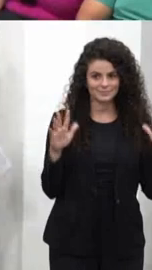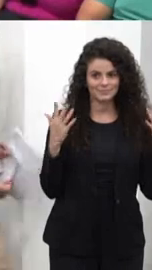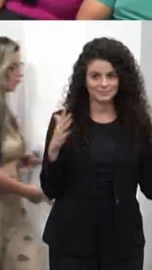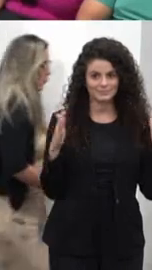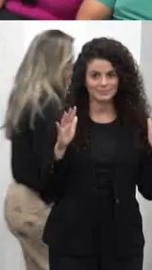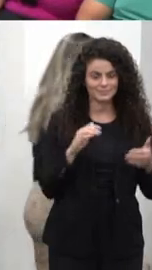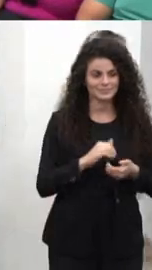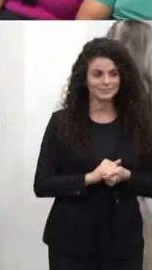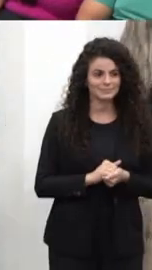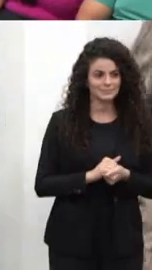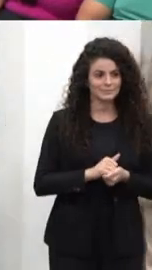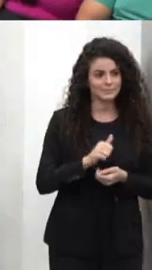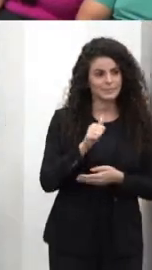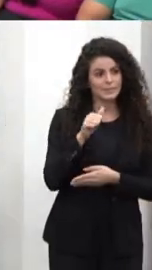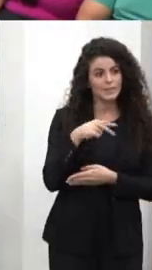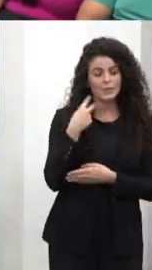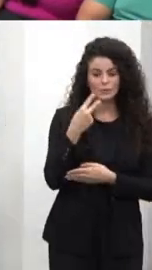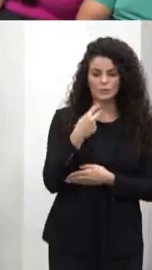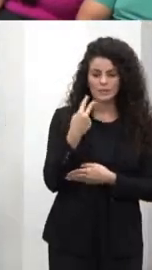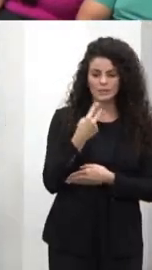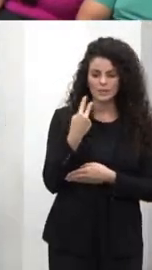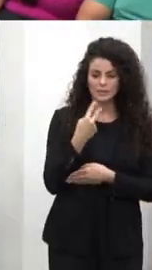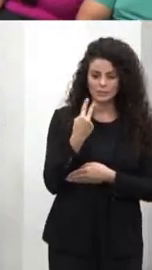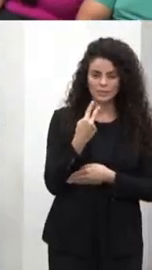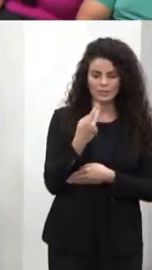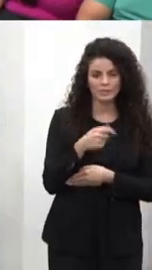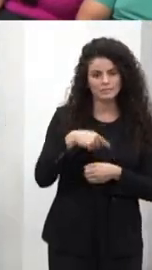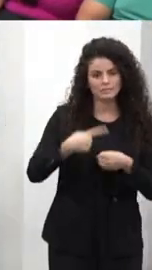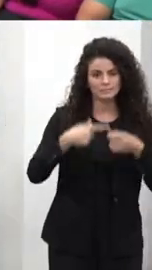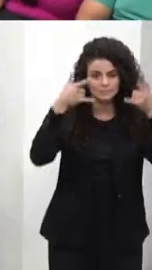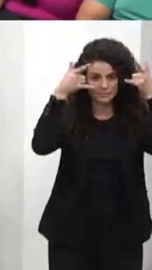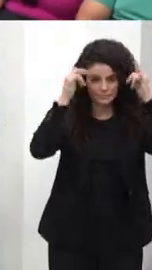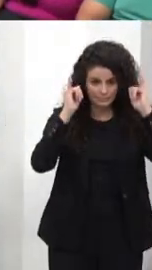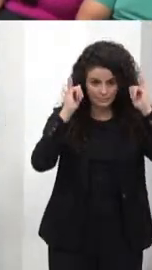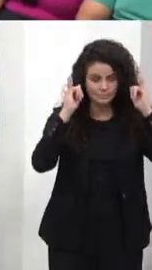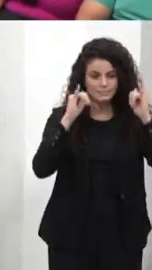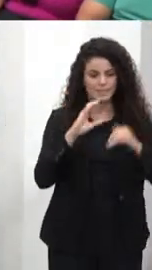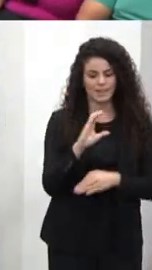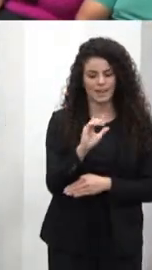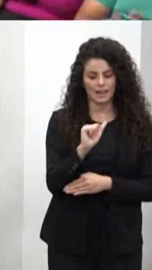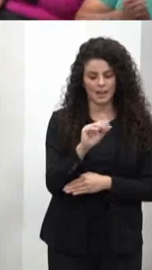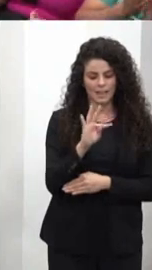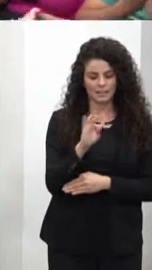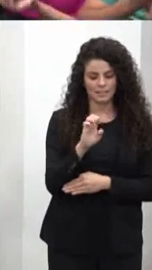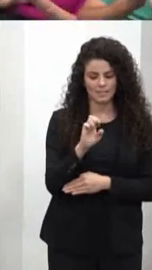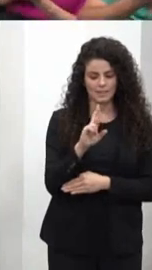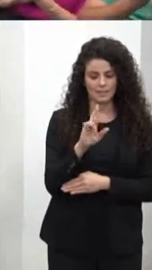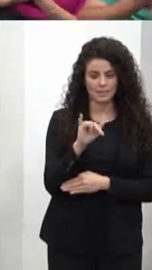senhora vereadora do município de Santo Amaro da Imperatriz Catherine Nogueira